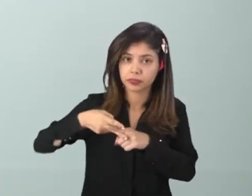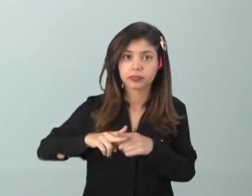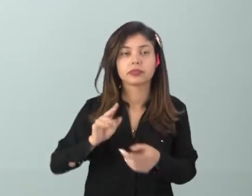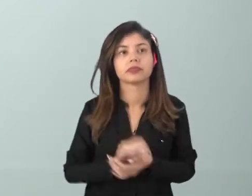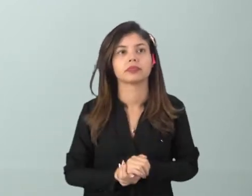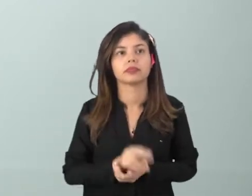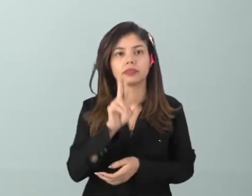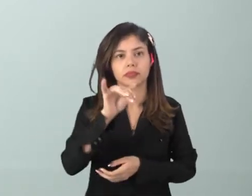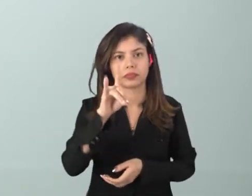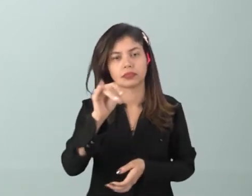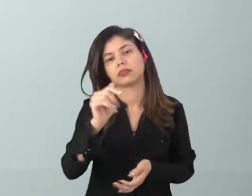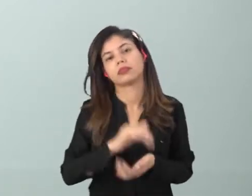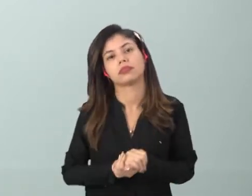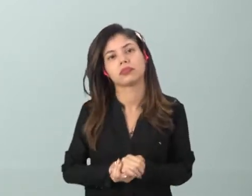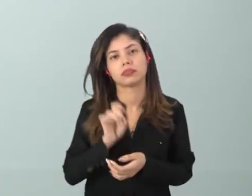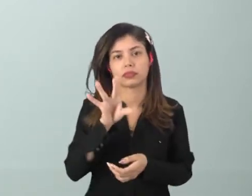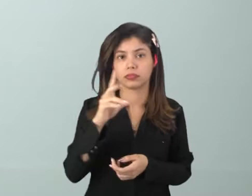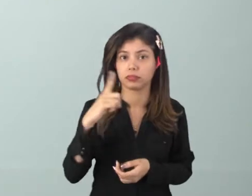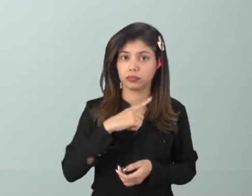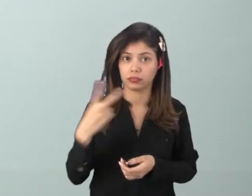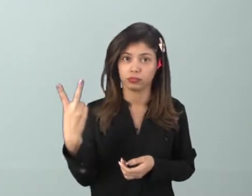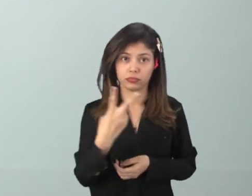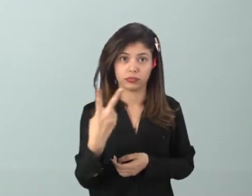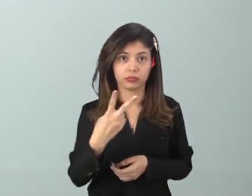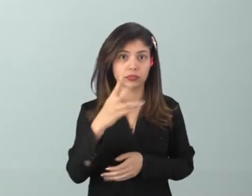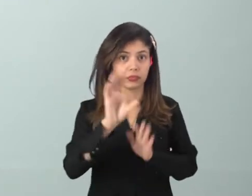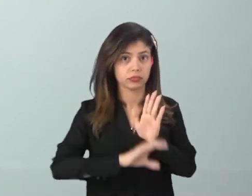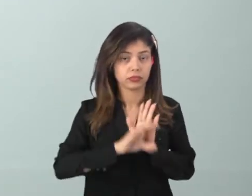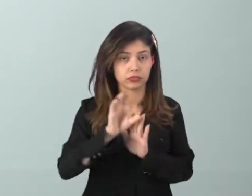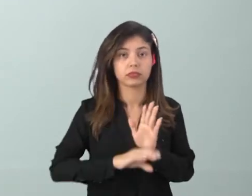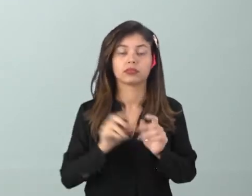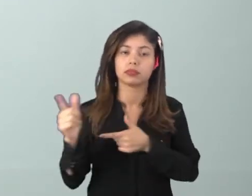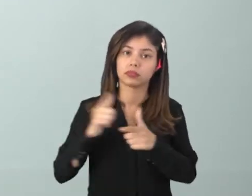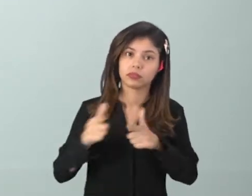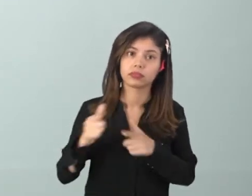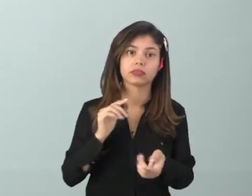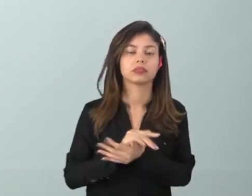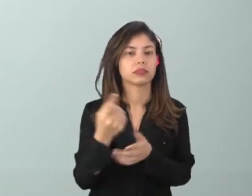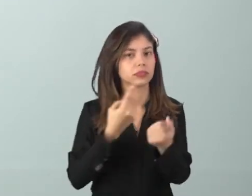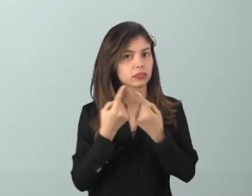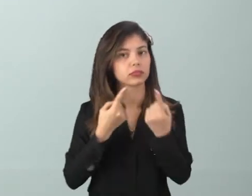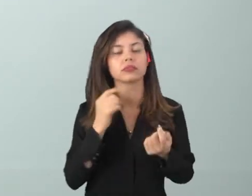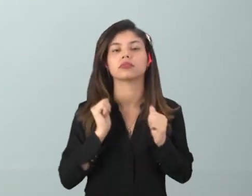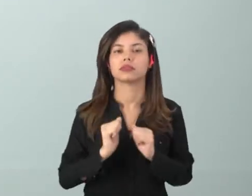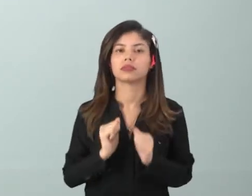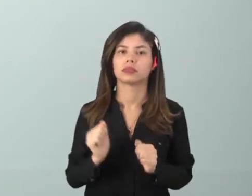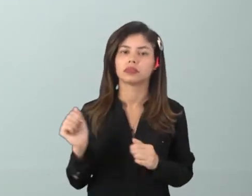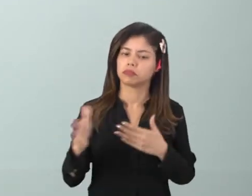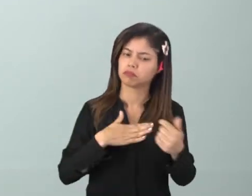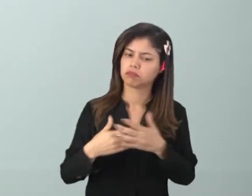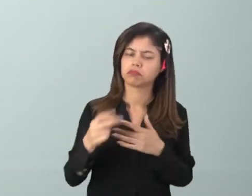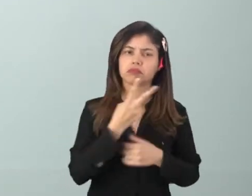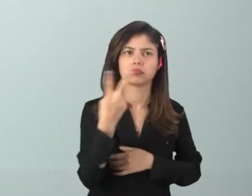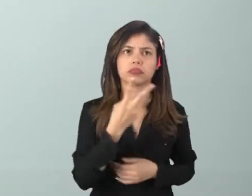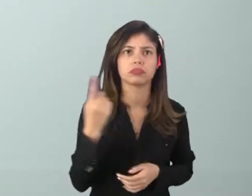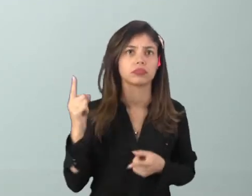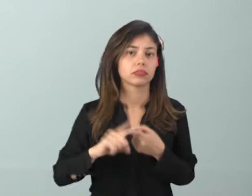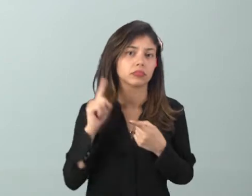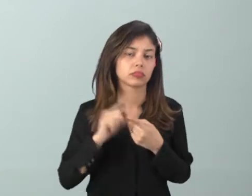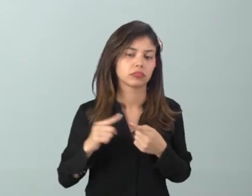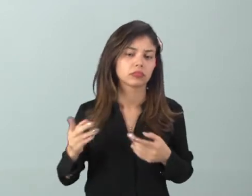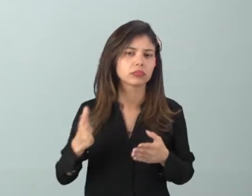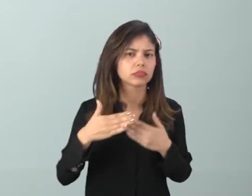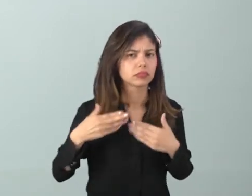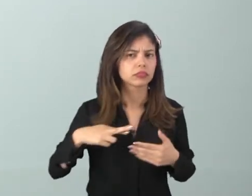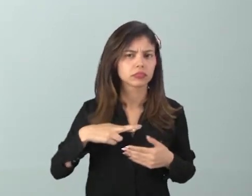usina. Então a gente tem esses dois conceitos para trabalhar e para discutir. Você pode adotar qualquer um dos dois. O primeiro é um pouco mais